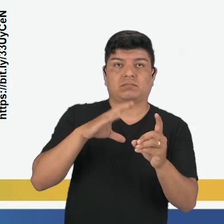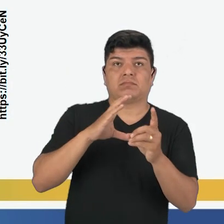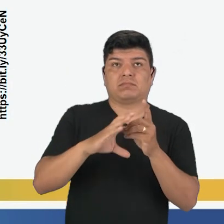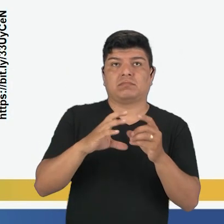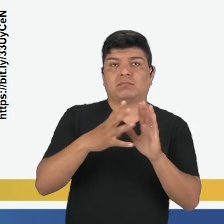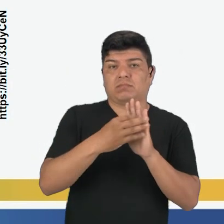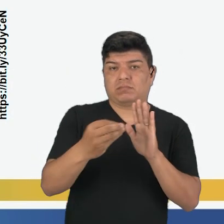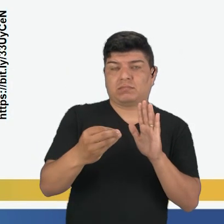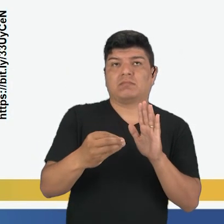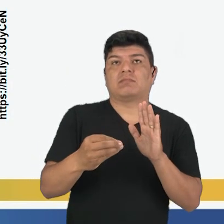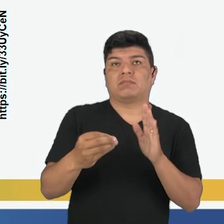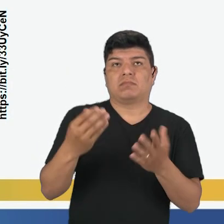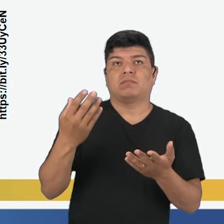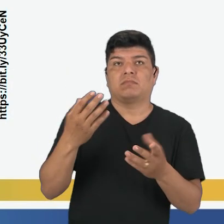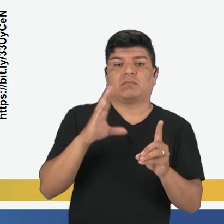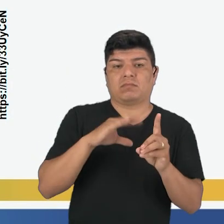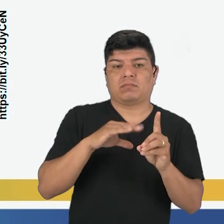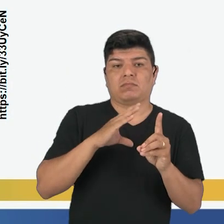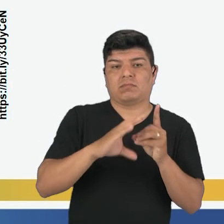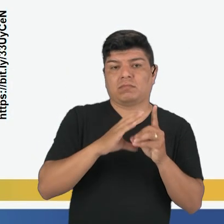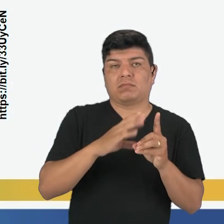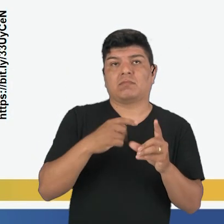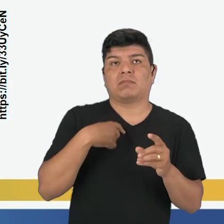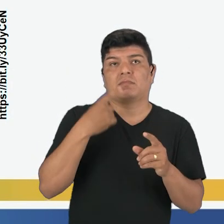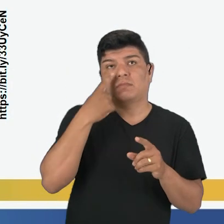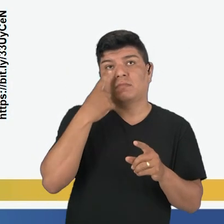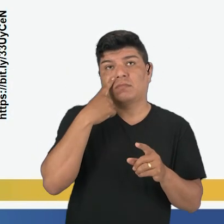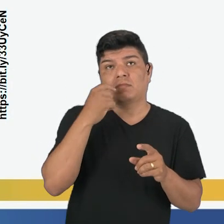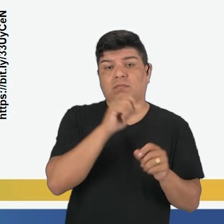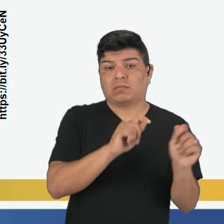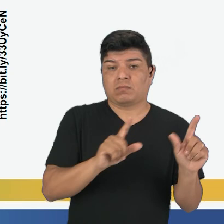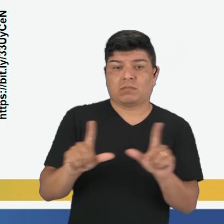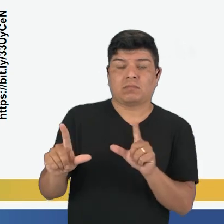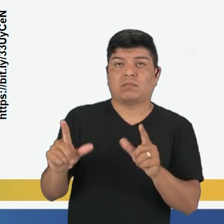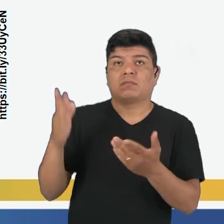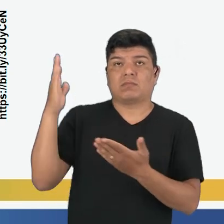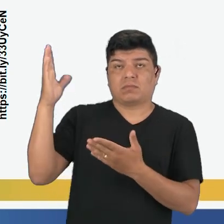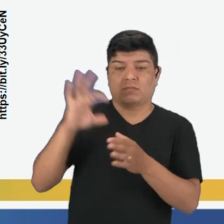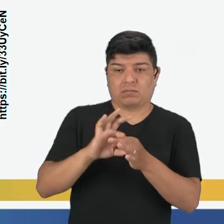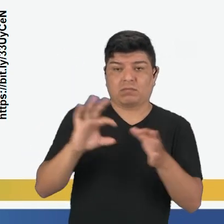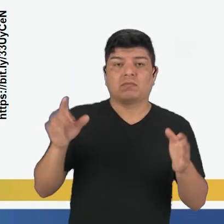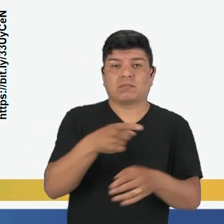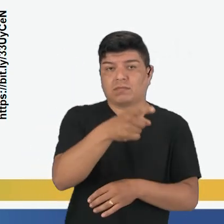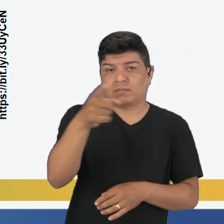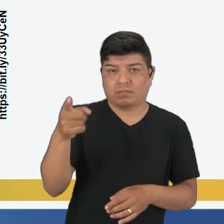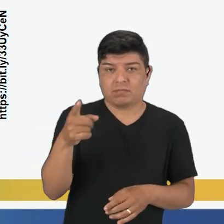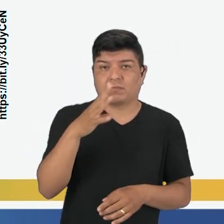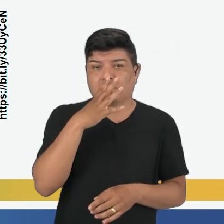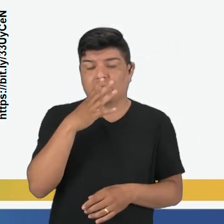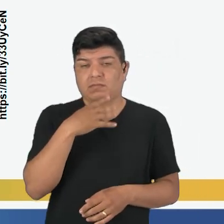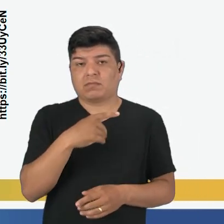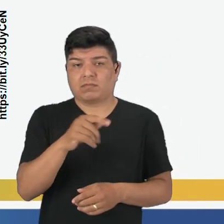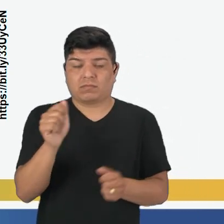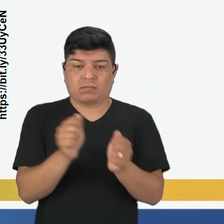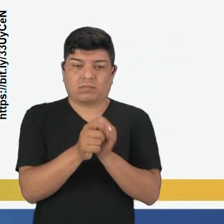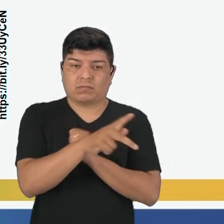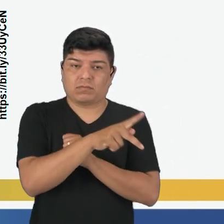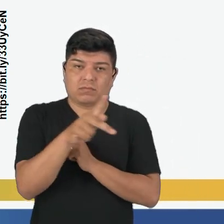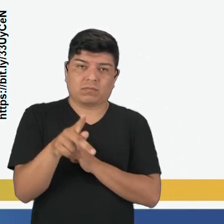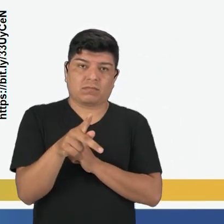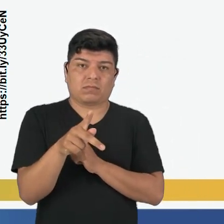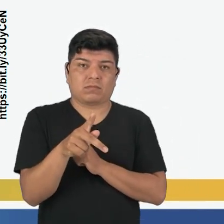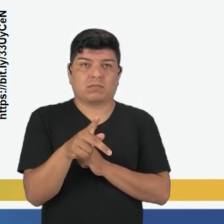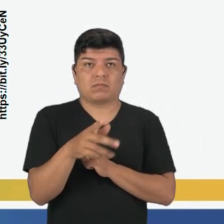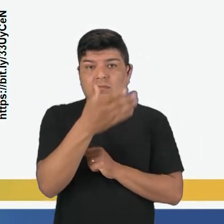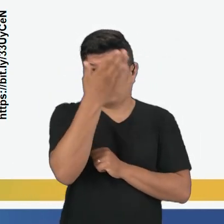símbolo. Funções do ritual, você pode acompanhar no slide, a gente vai deixar aí para você acompanhar com o seu professor.